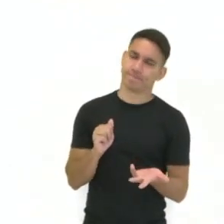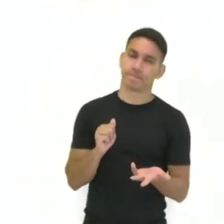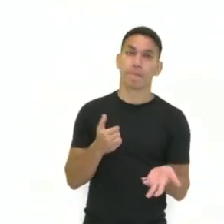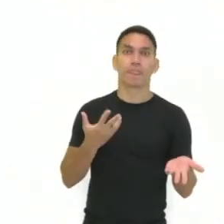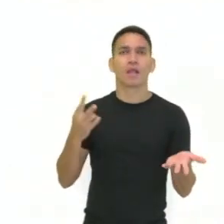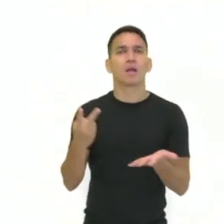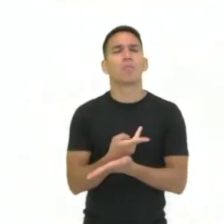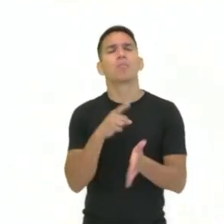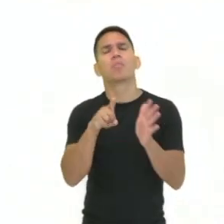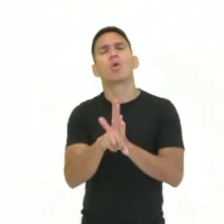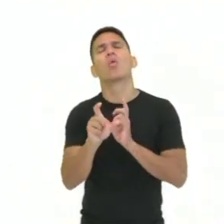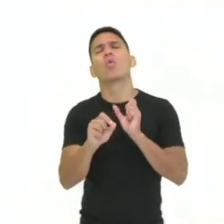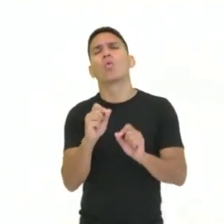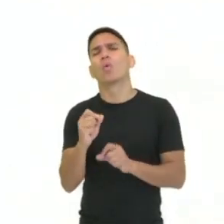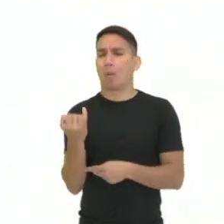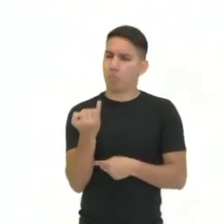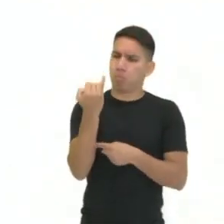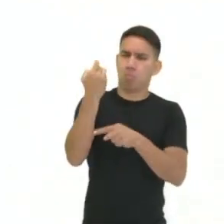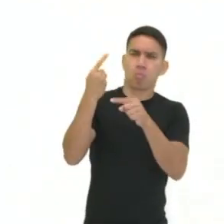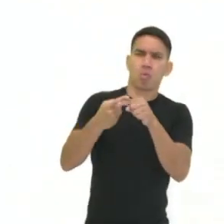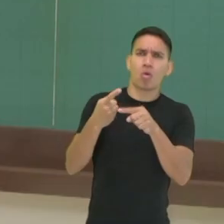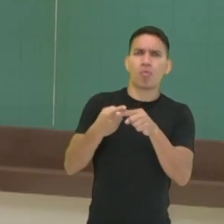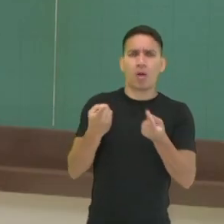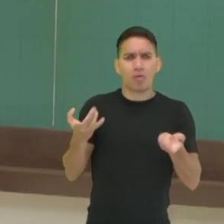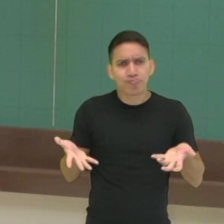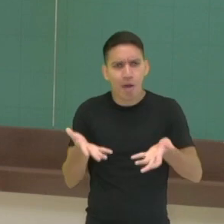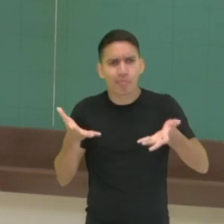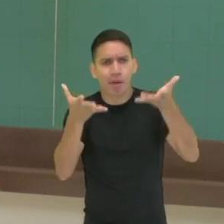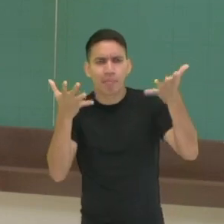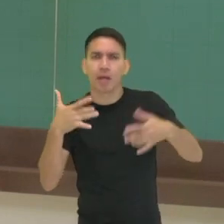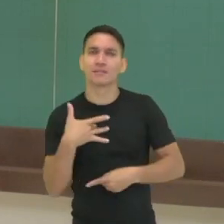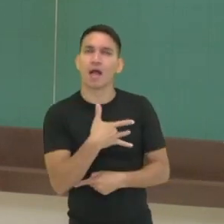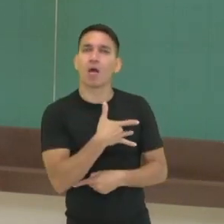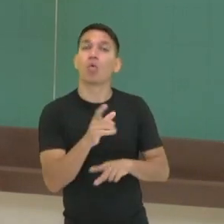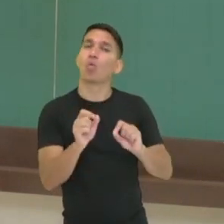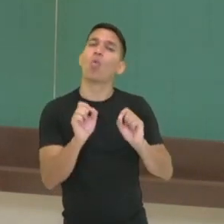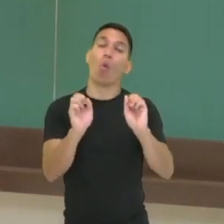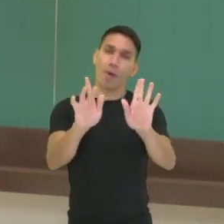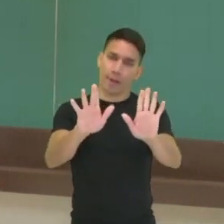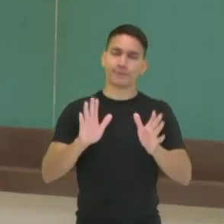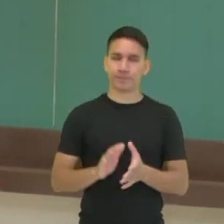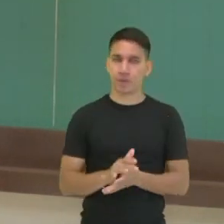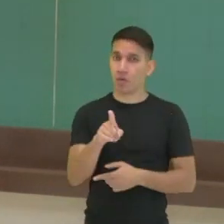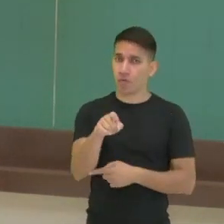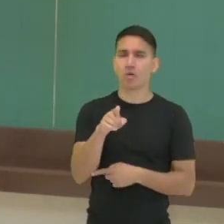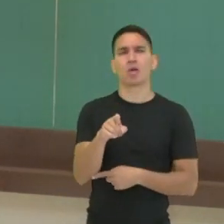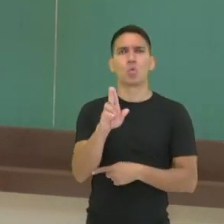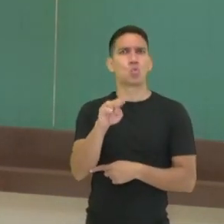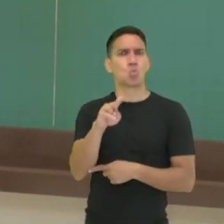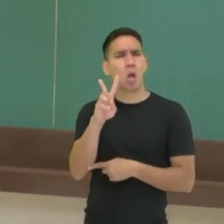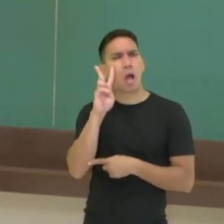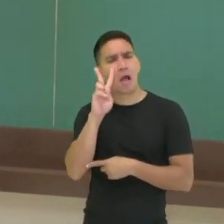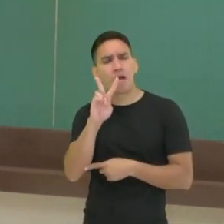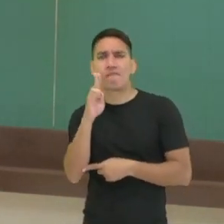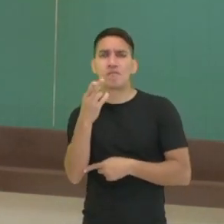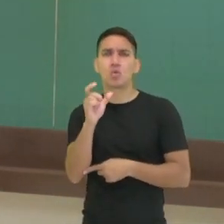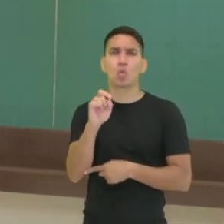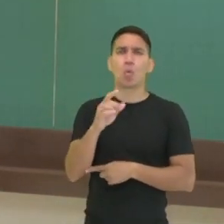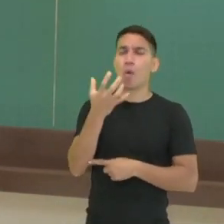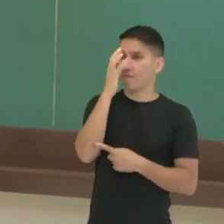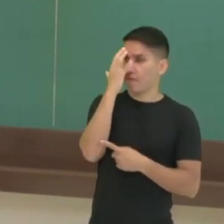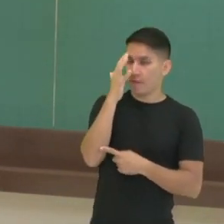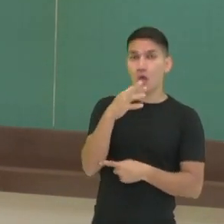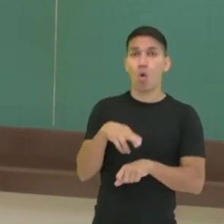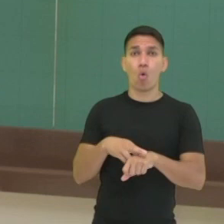é a importância dessas campanhas de saúde? Ok, você nunca ouviu falar do Fevereiro